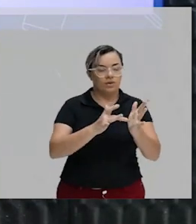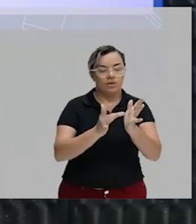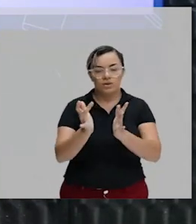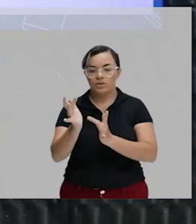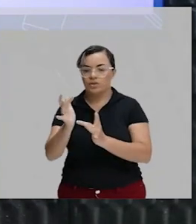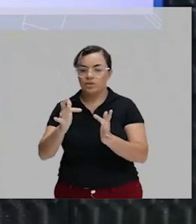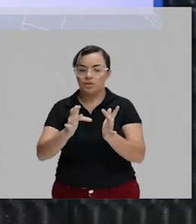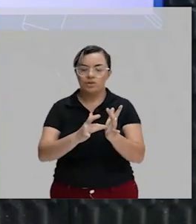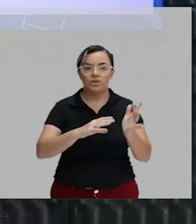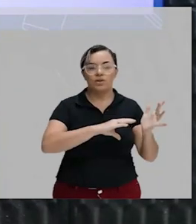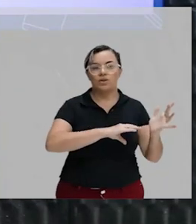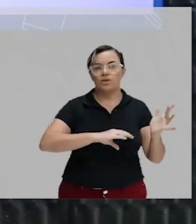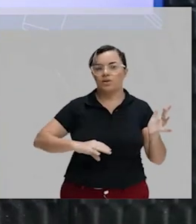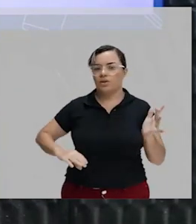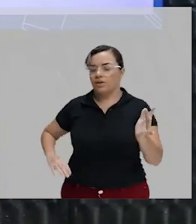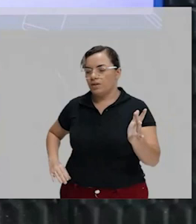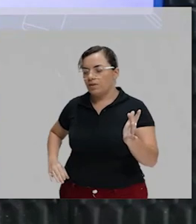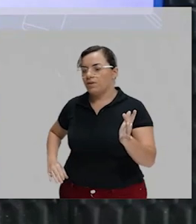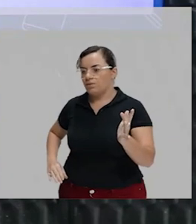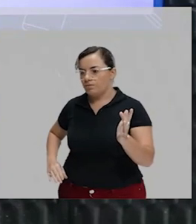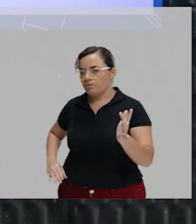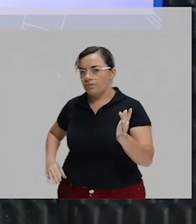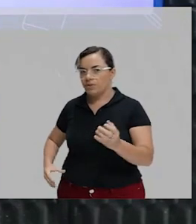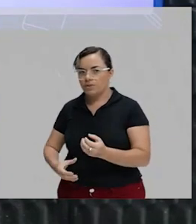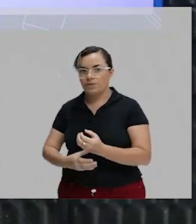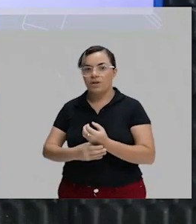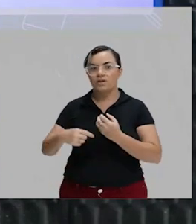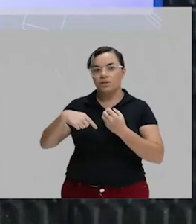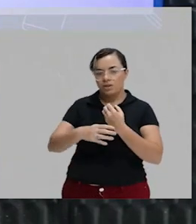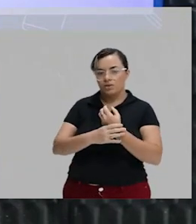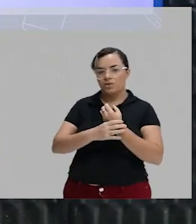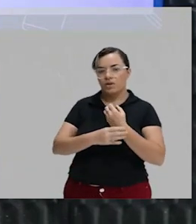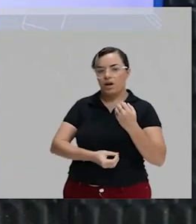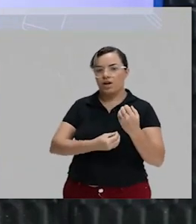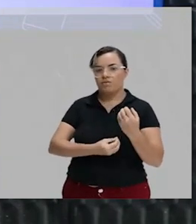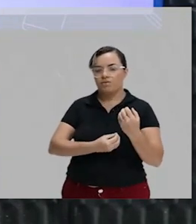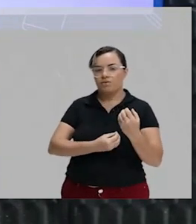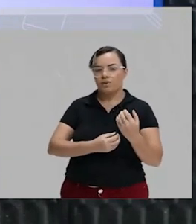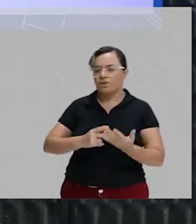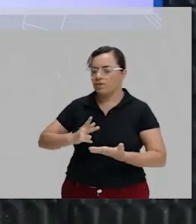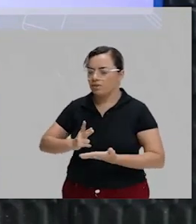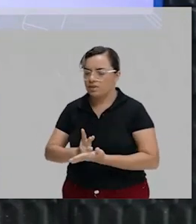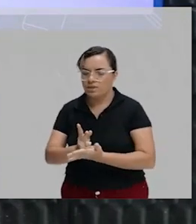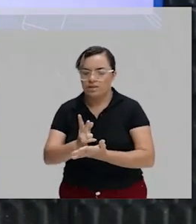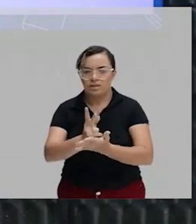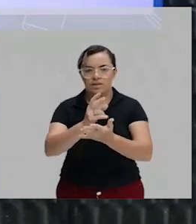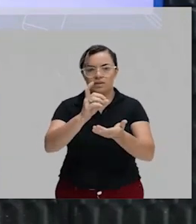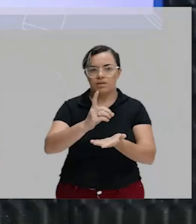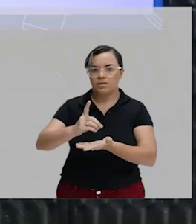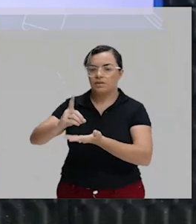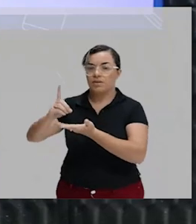garante um lugar de vida eterna lá com Deus depois de todo esse momento aqui